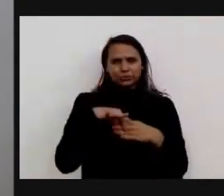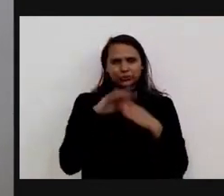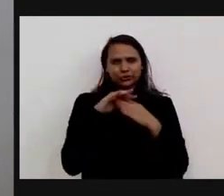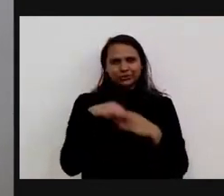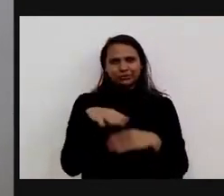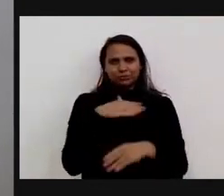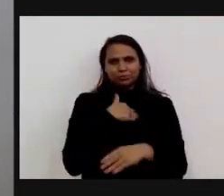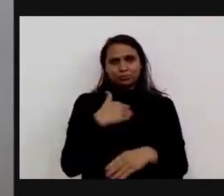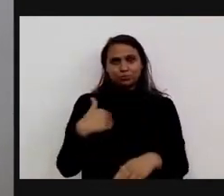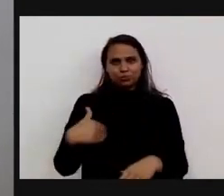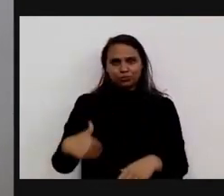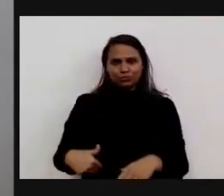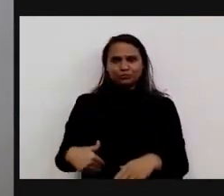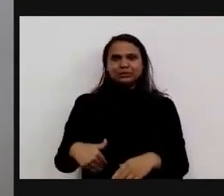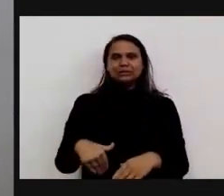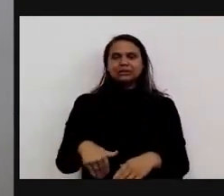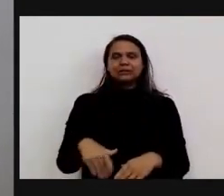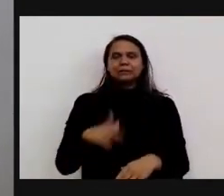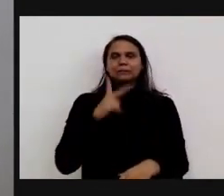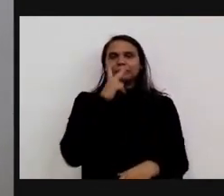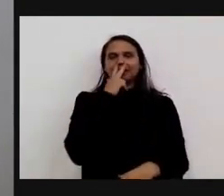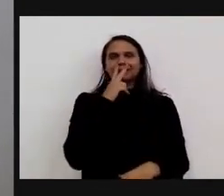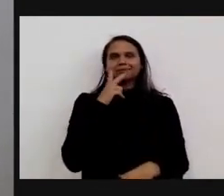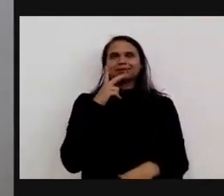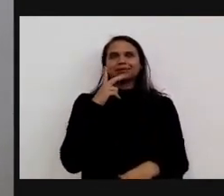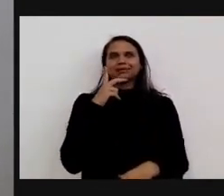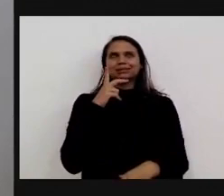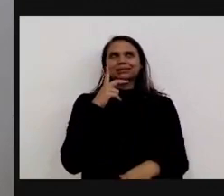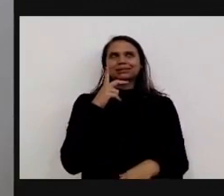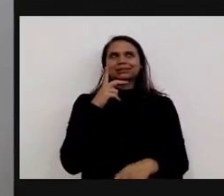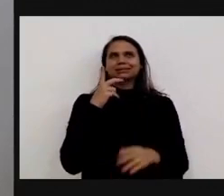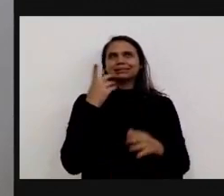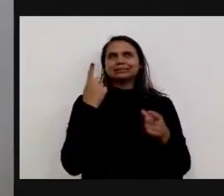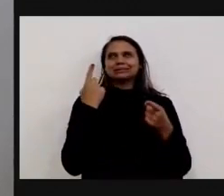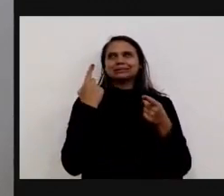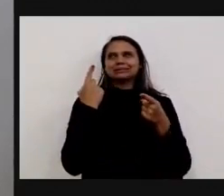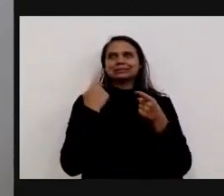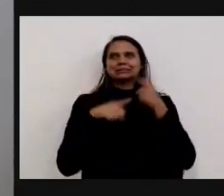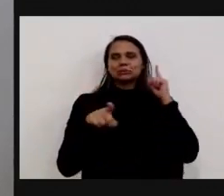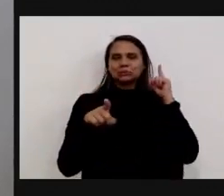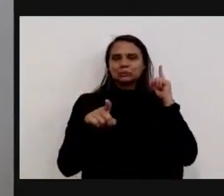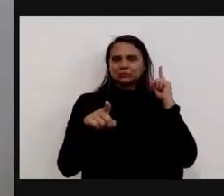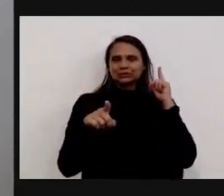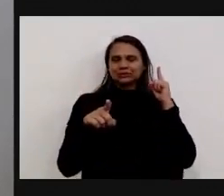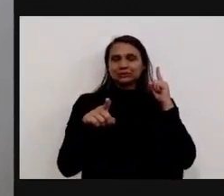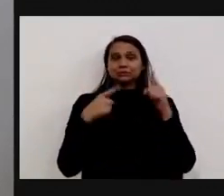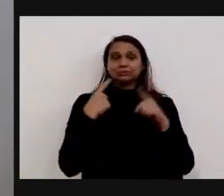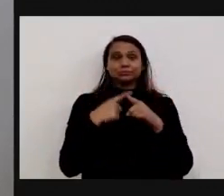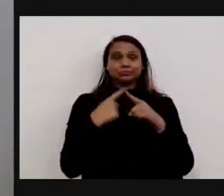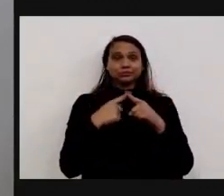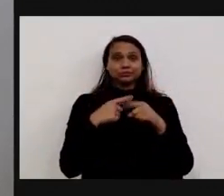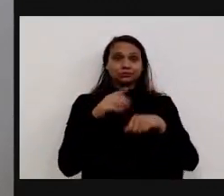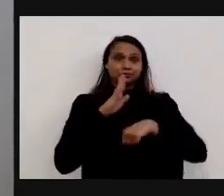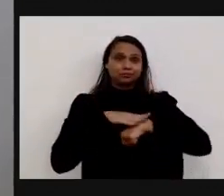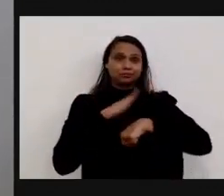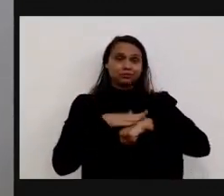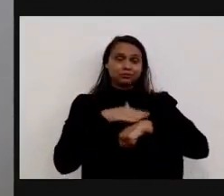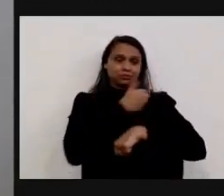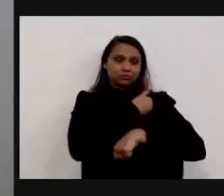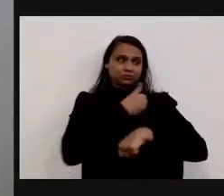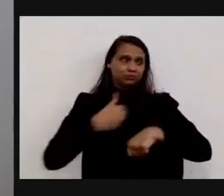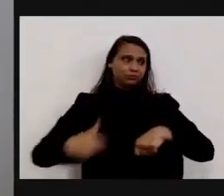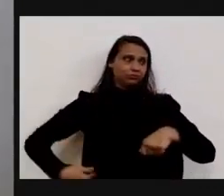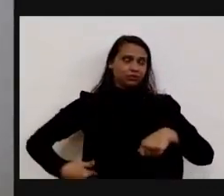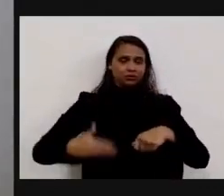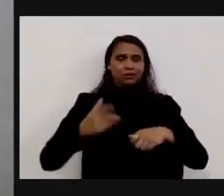ele quase que só a mal sabe porque porque é o seguinte o tempo de governo no Brasil é muito